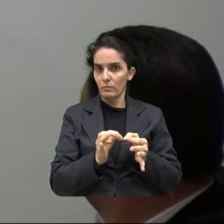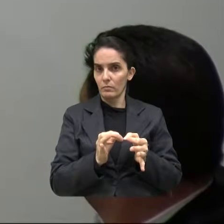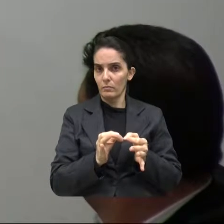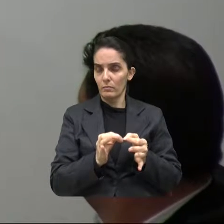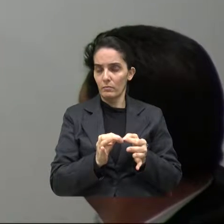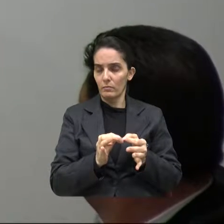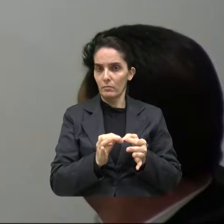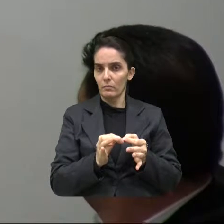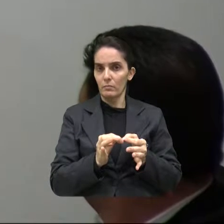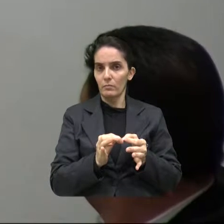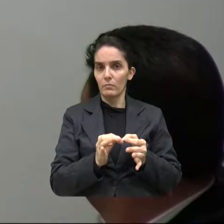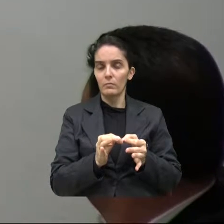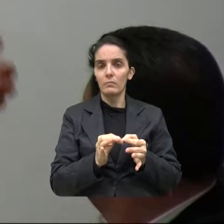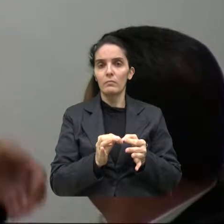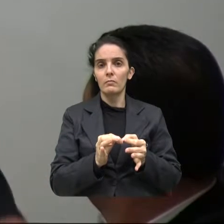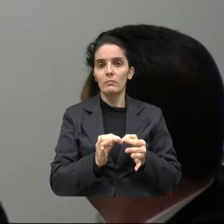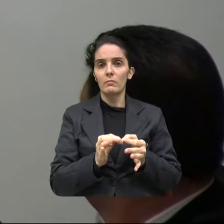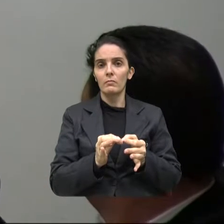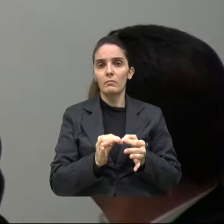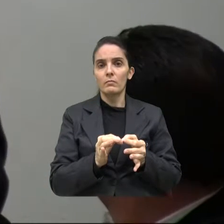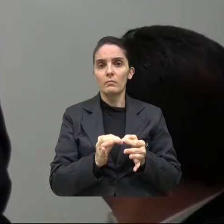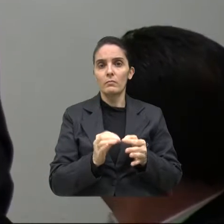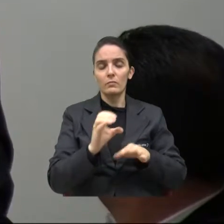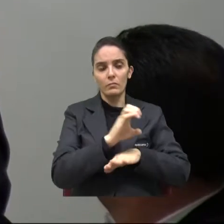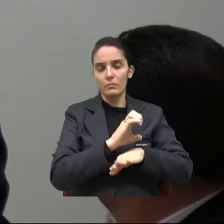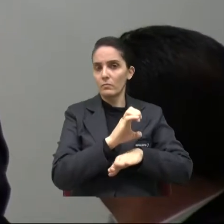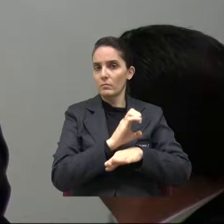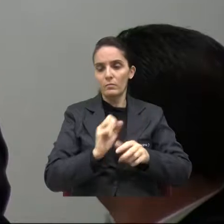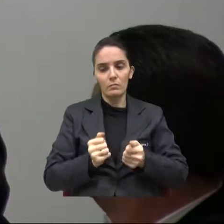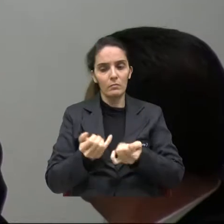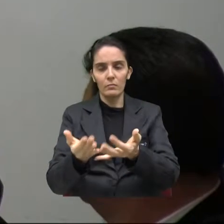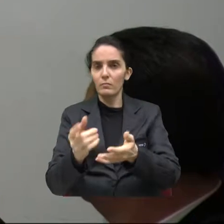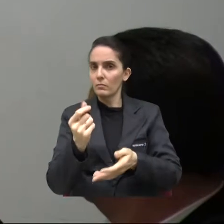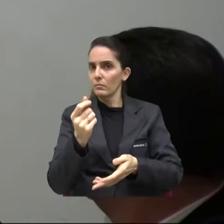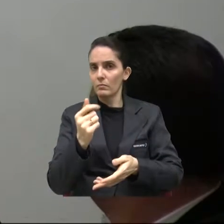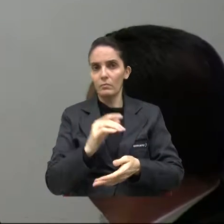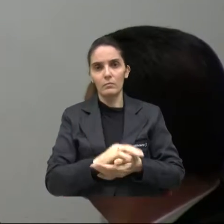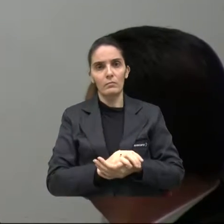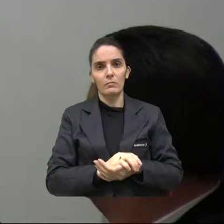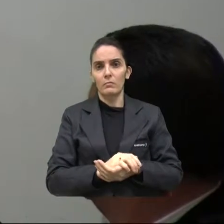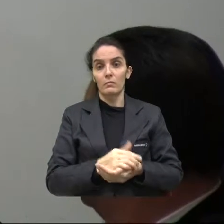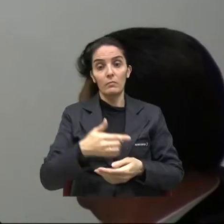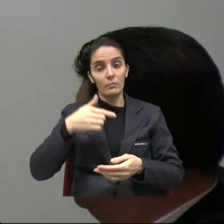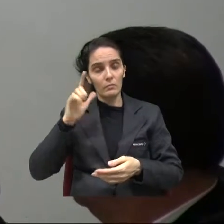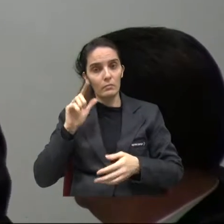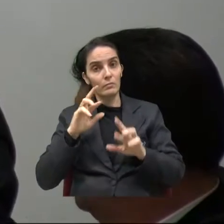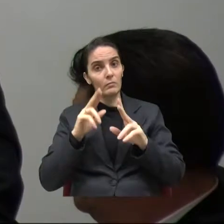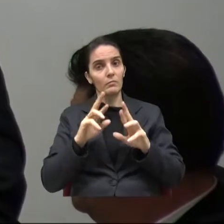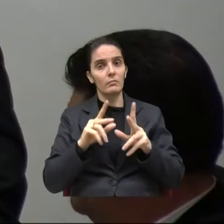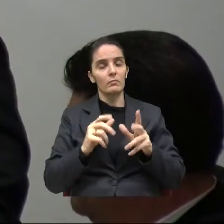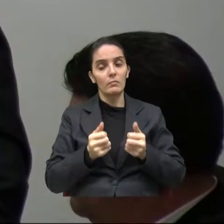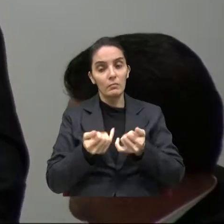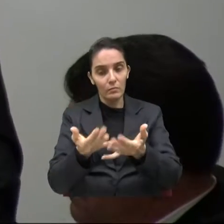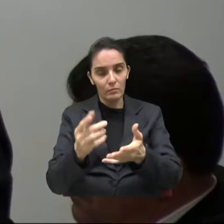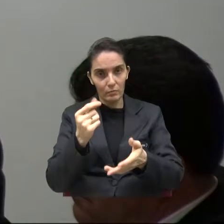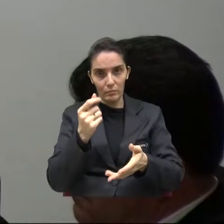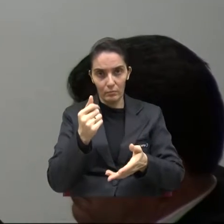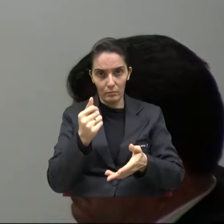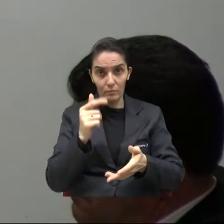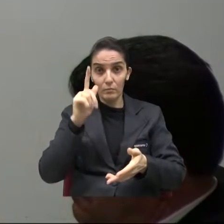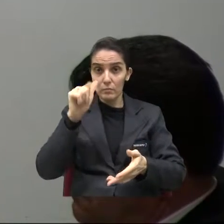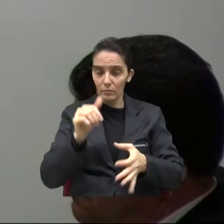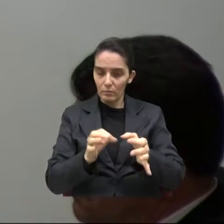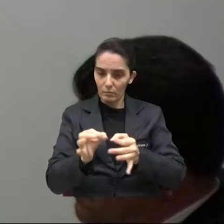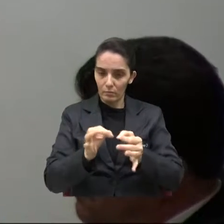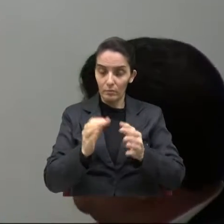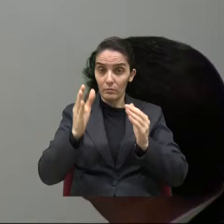pronto, não se vem o dinheiro mais. Antigamente dava o dinheiro e fazia projetos. Hoje é o inverso.